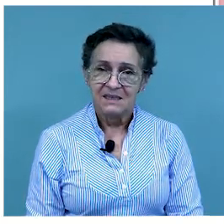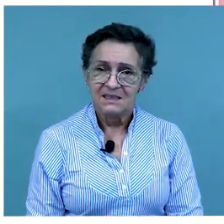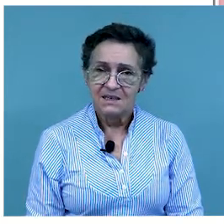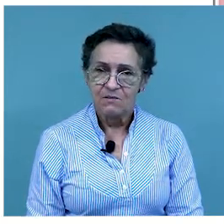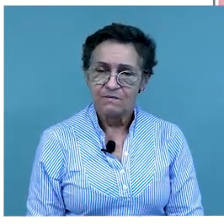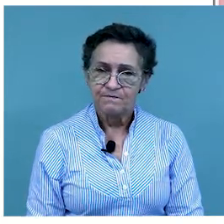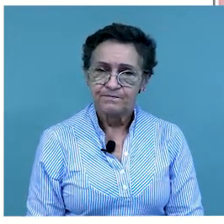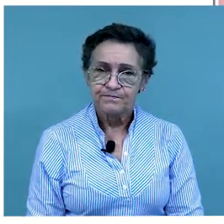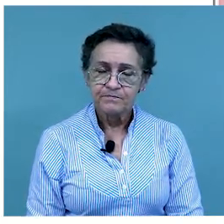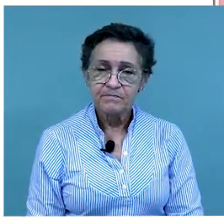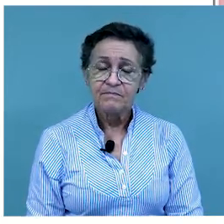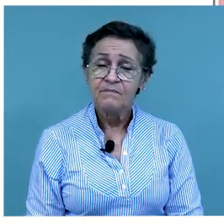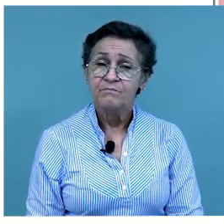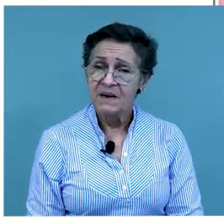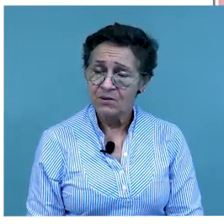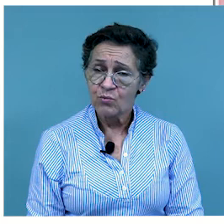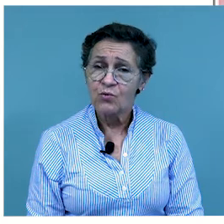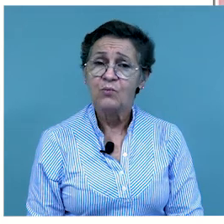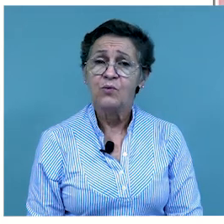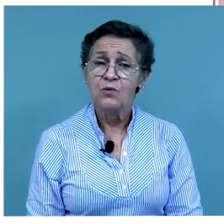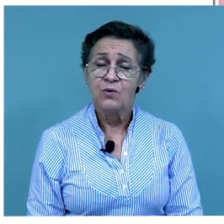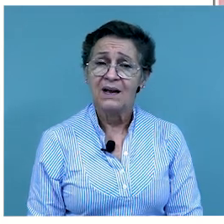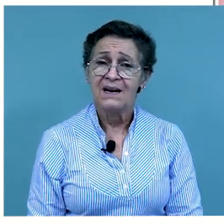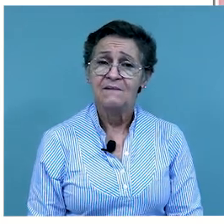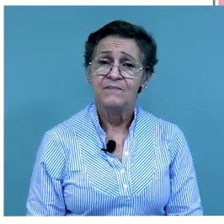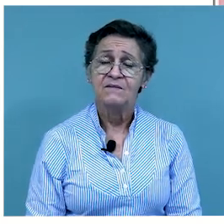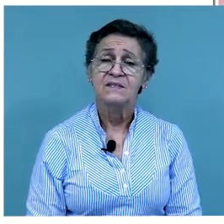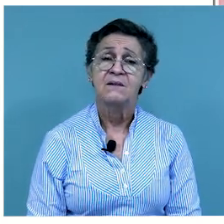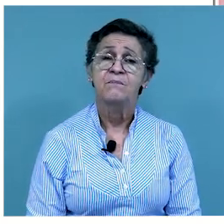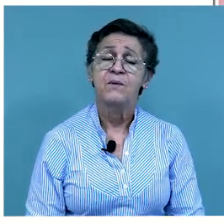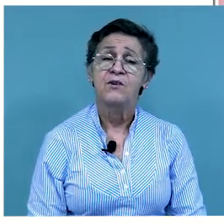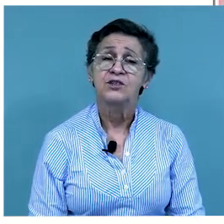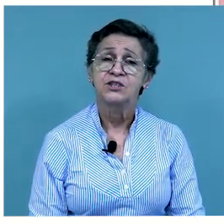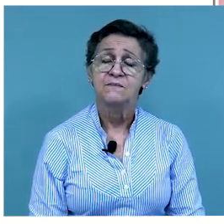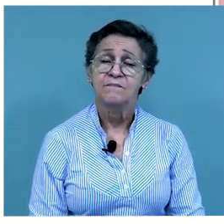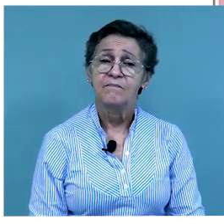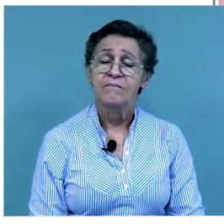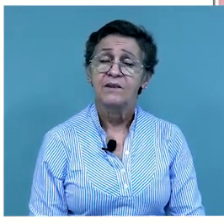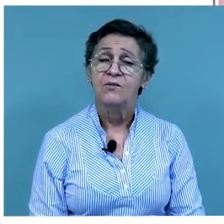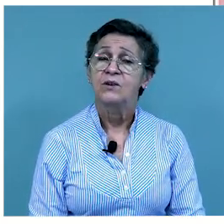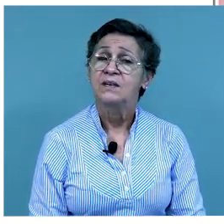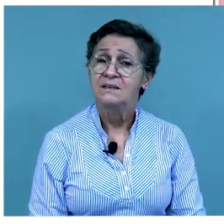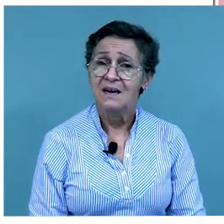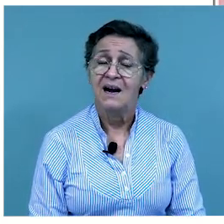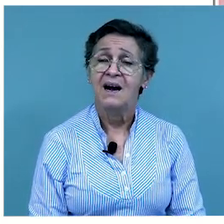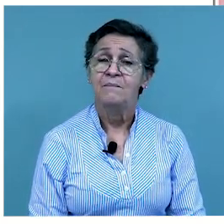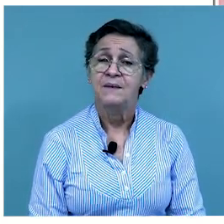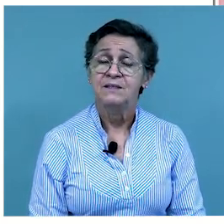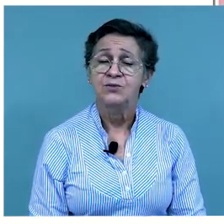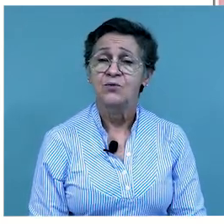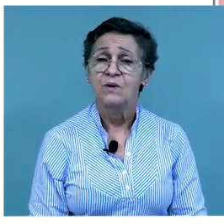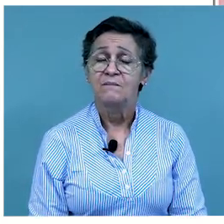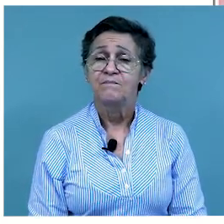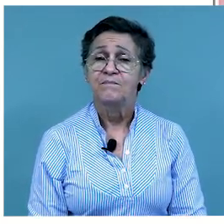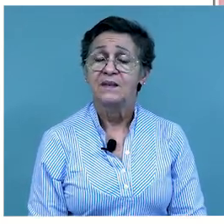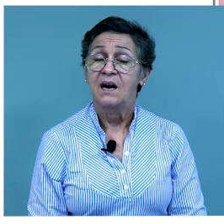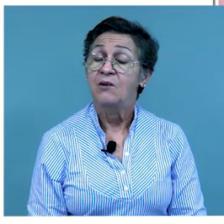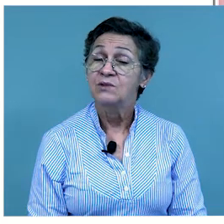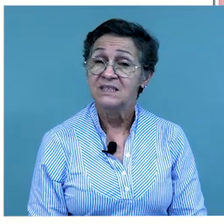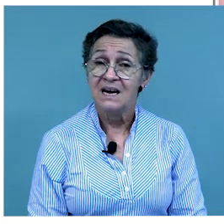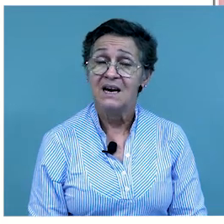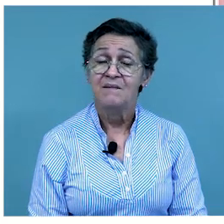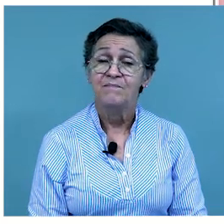hidratação para o globo ocular você pode orientar a pessoa